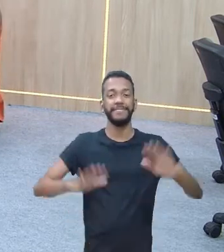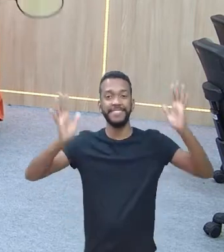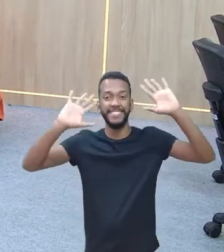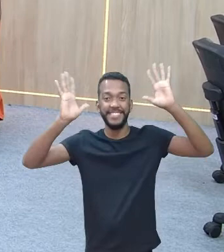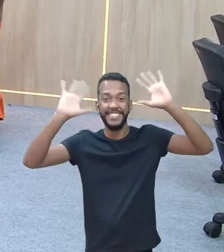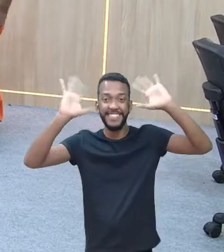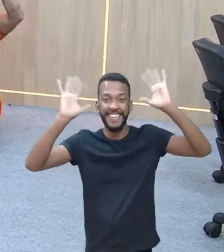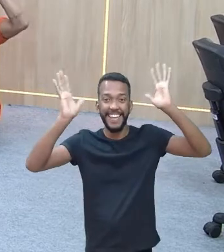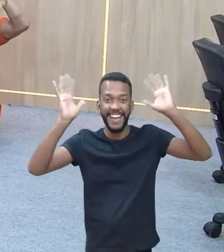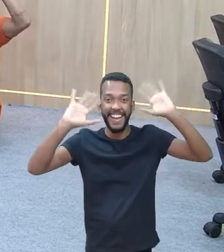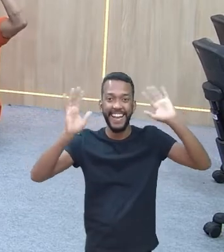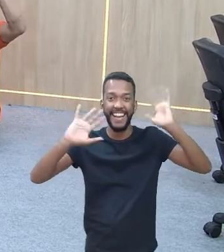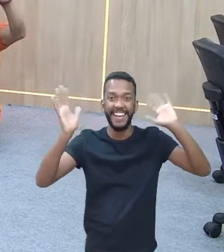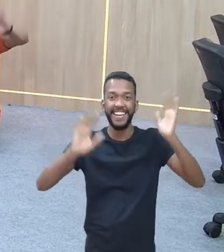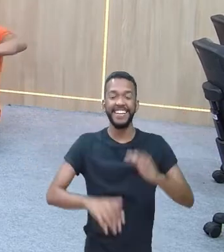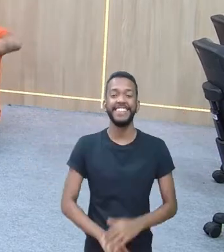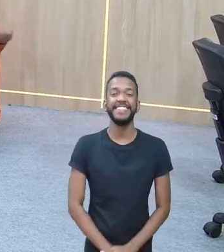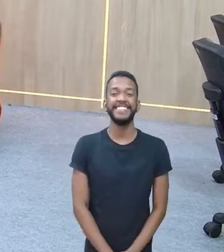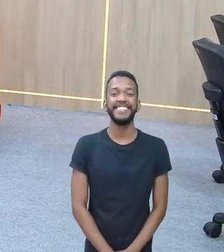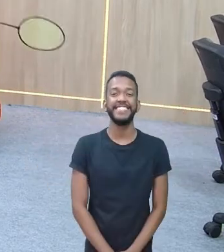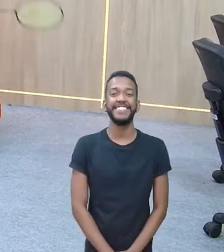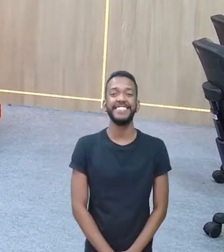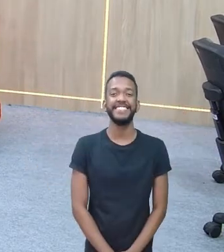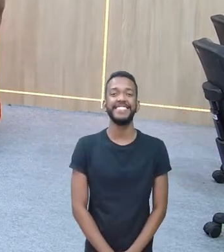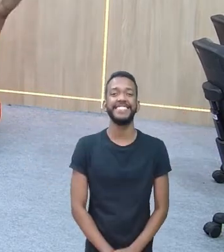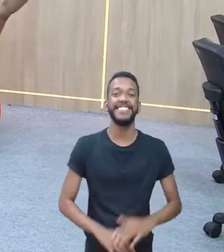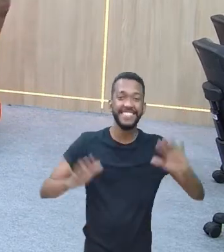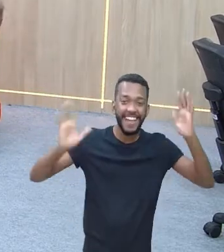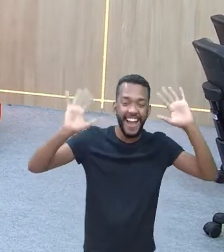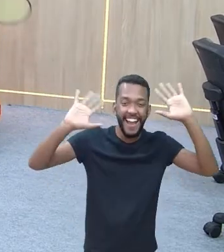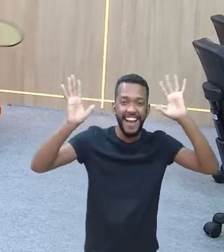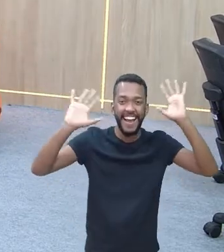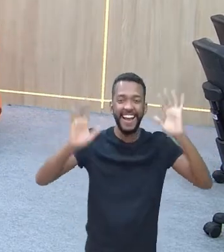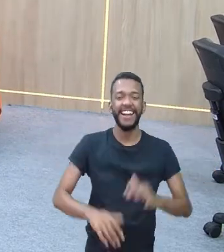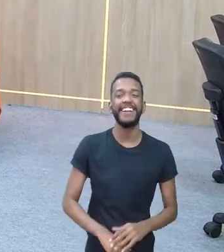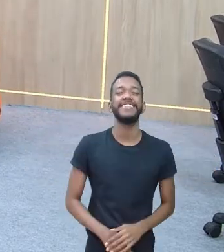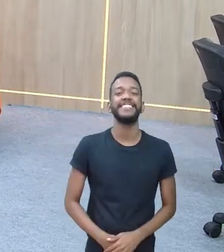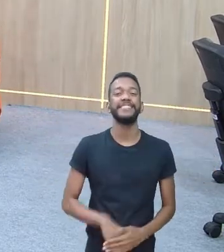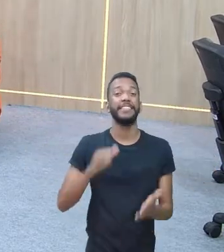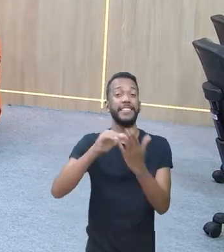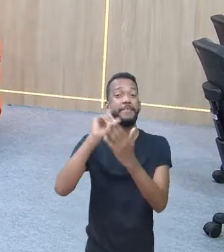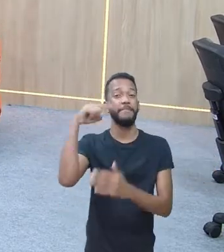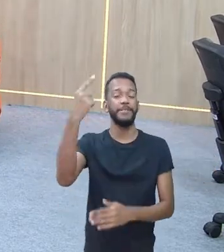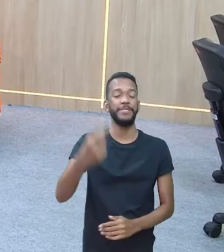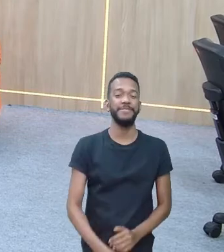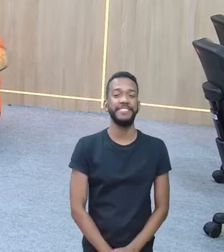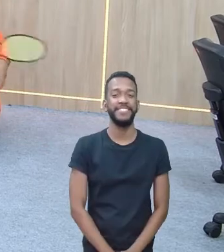Tchau. Tchau, povo! Até a próxima!